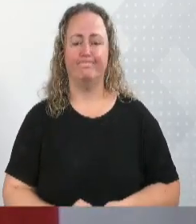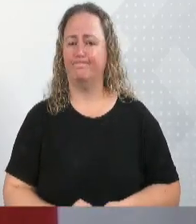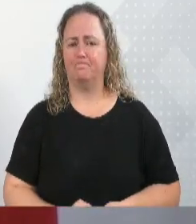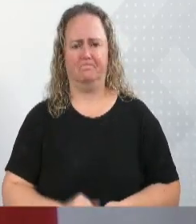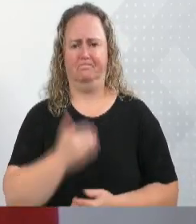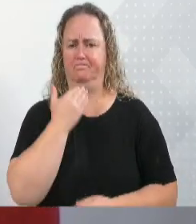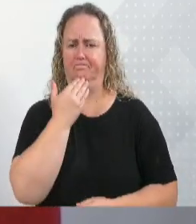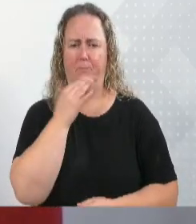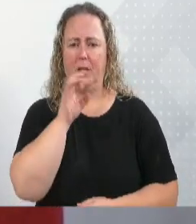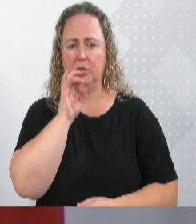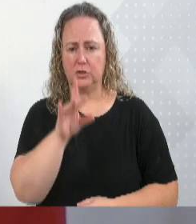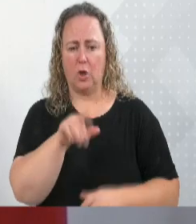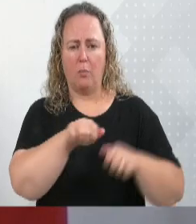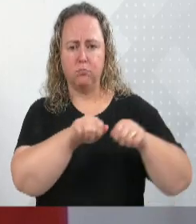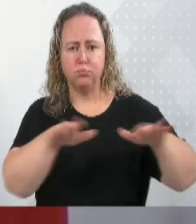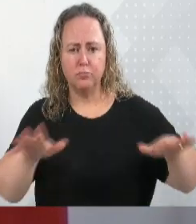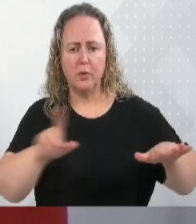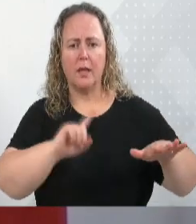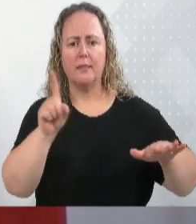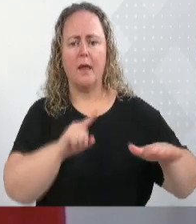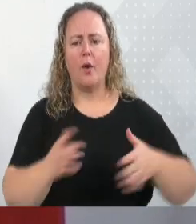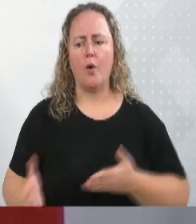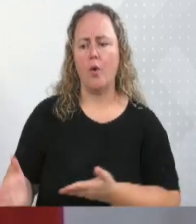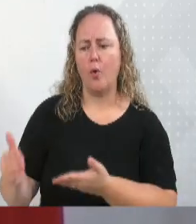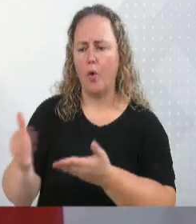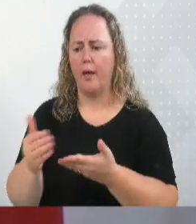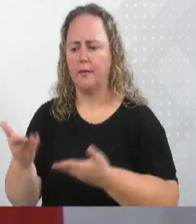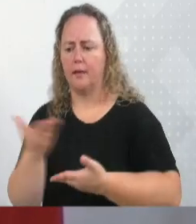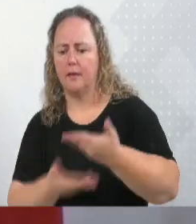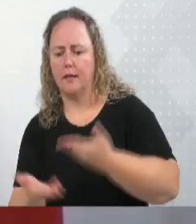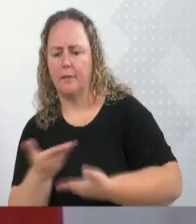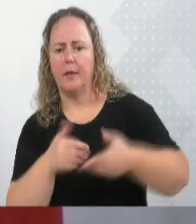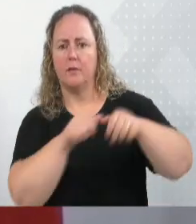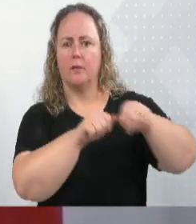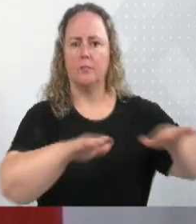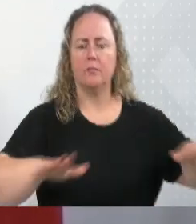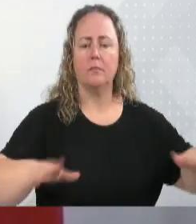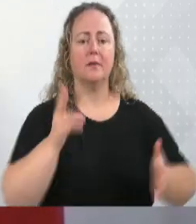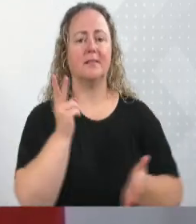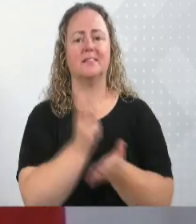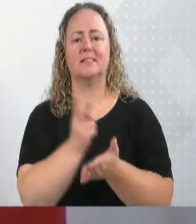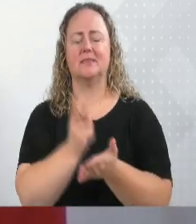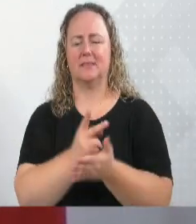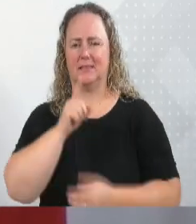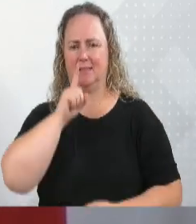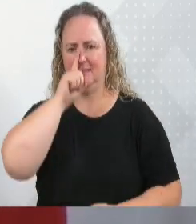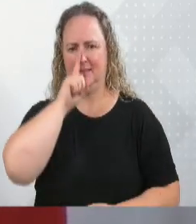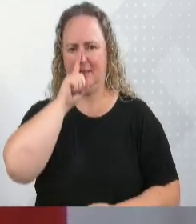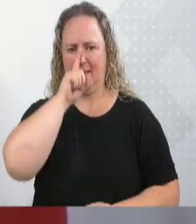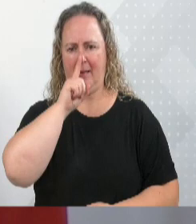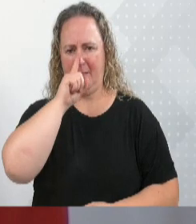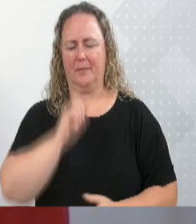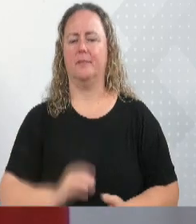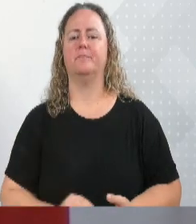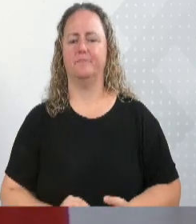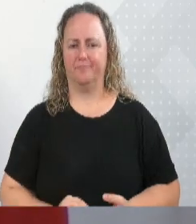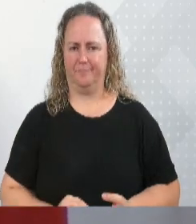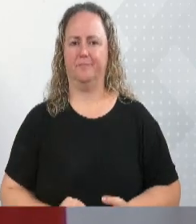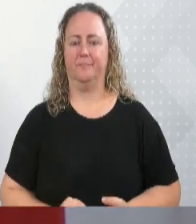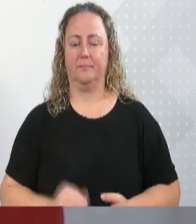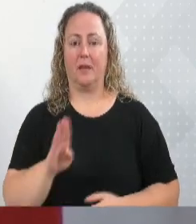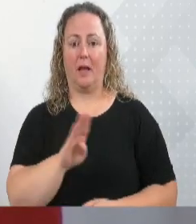só de distribuição, coleta, tratamento e distribuição, a gente vai correr riscos o tempo inteiro. Então, porque a cidade de Blumenau